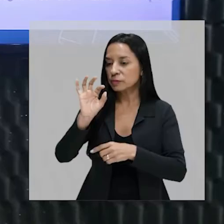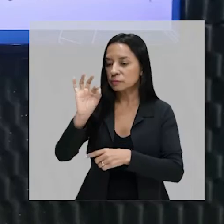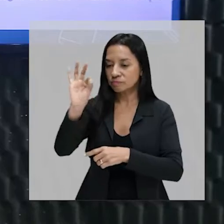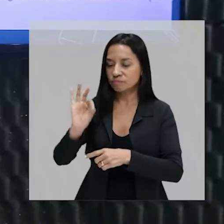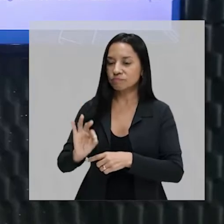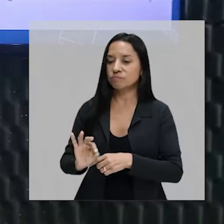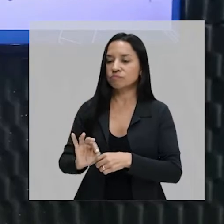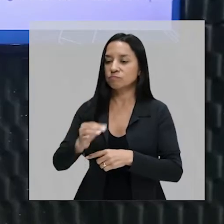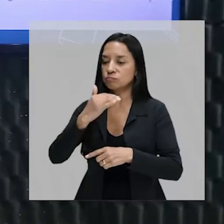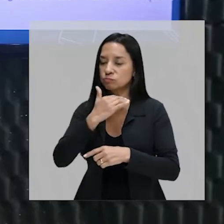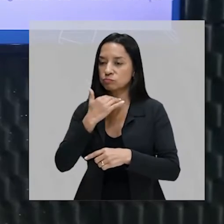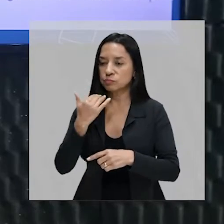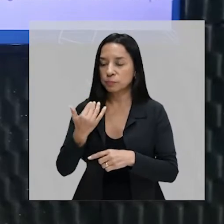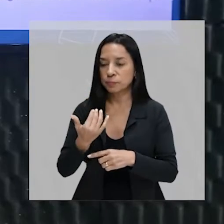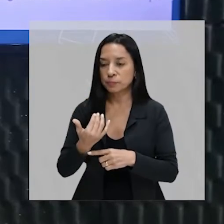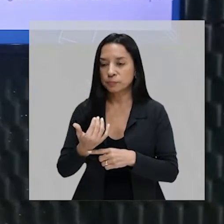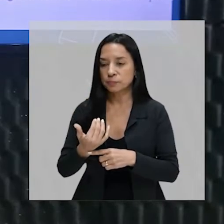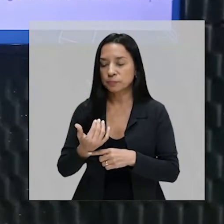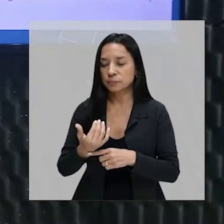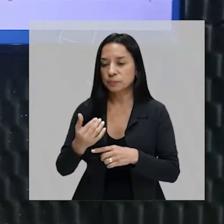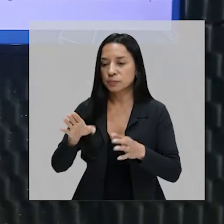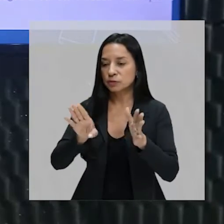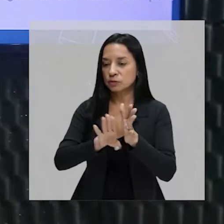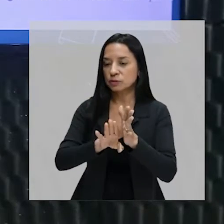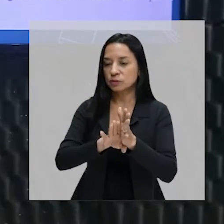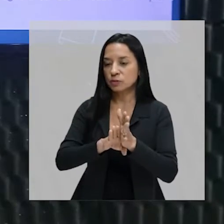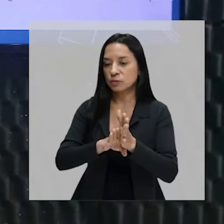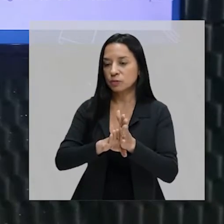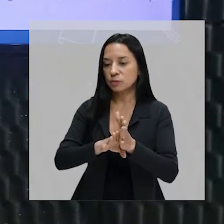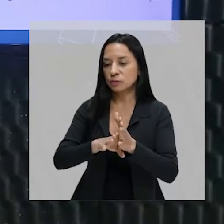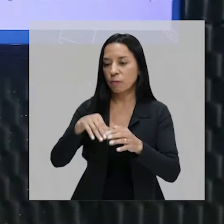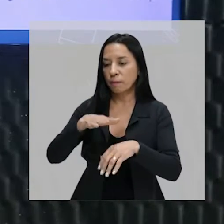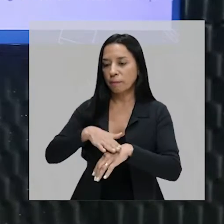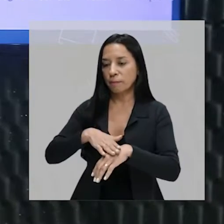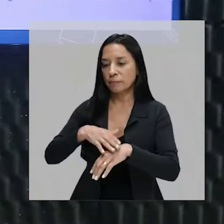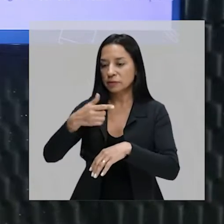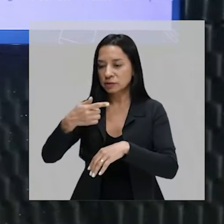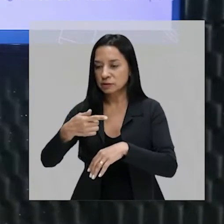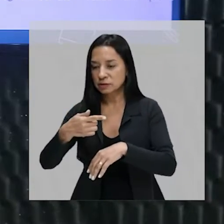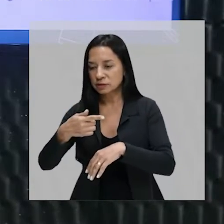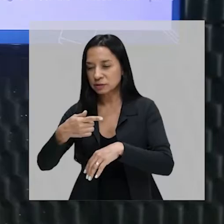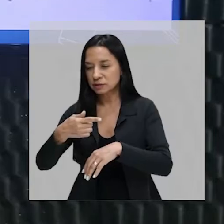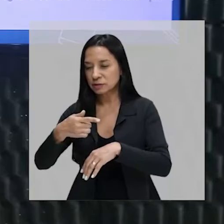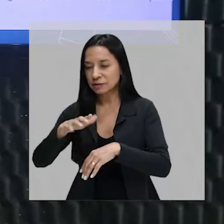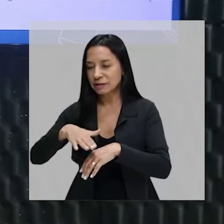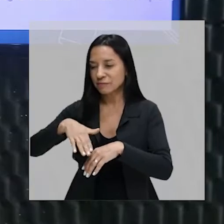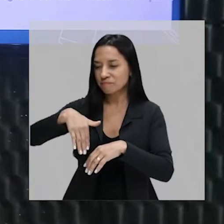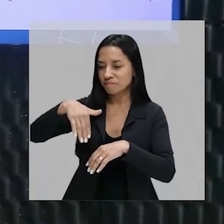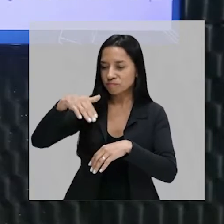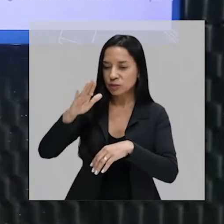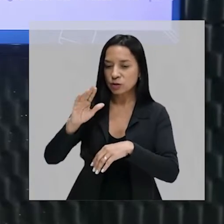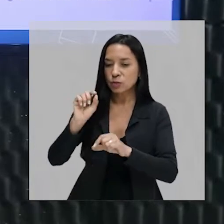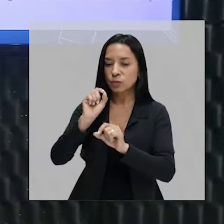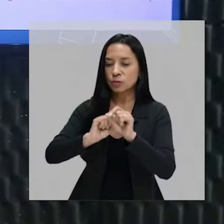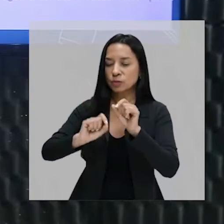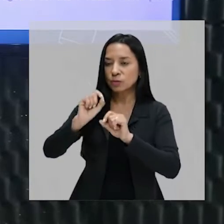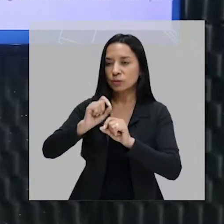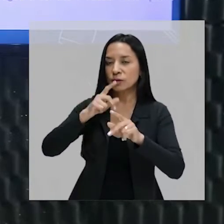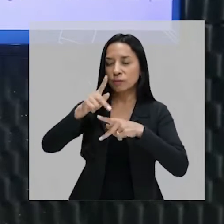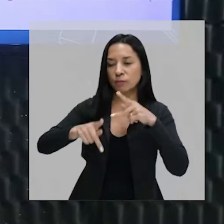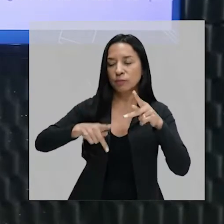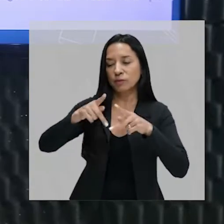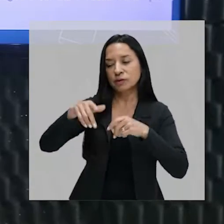taxa de mortalidade ela chegou você sete vezes maior do que a população geral brasileiro